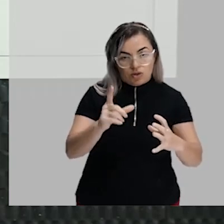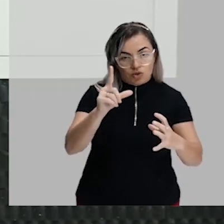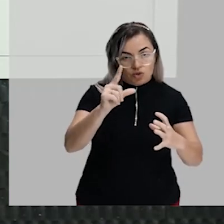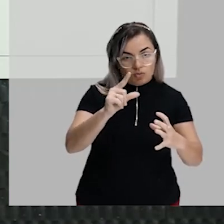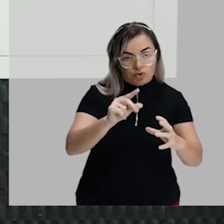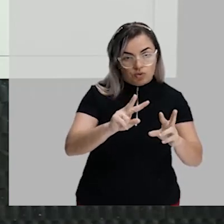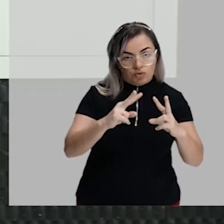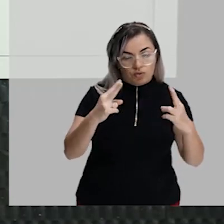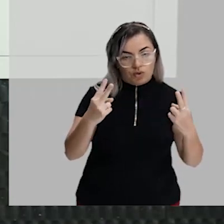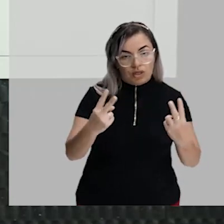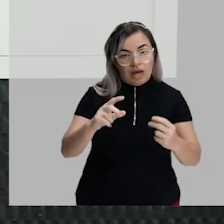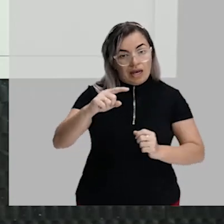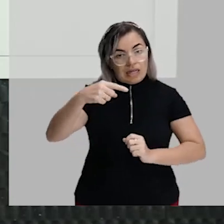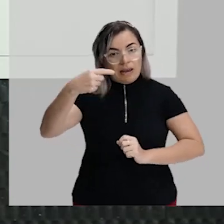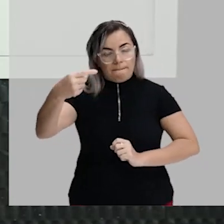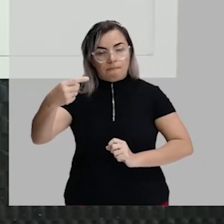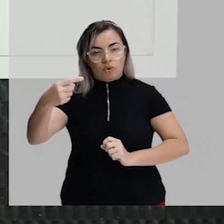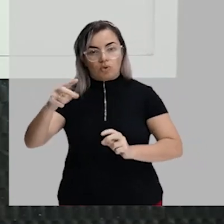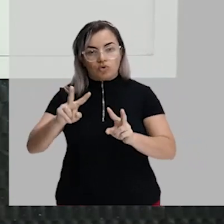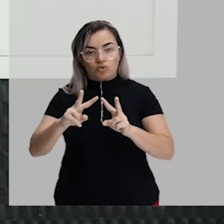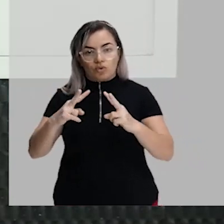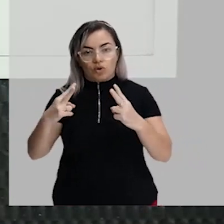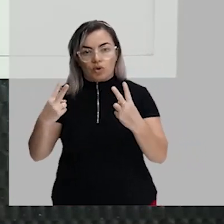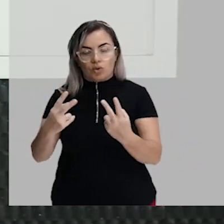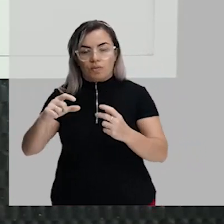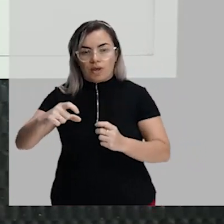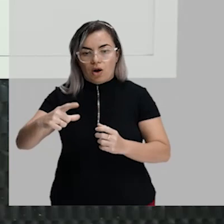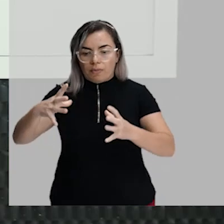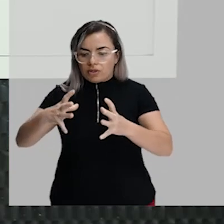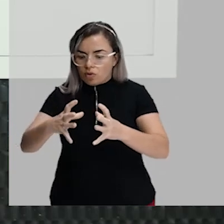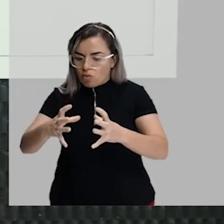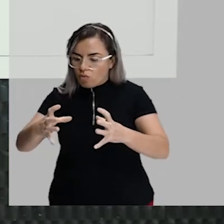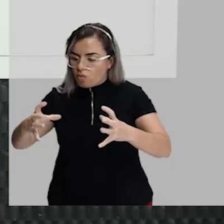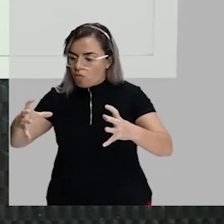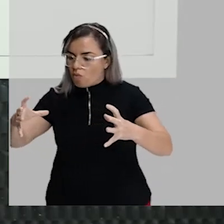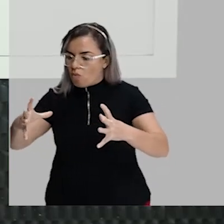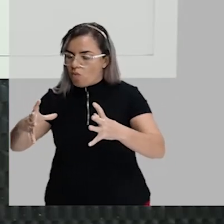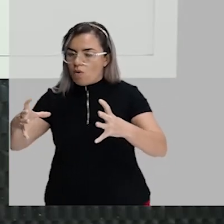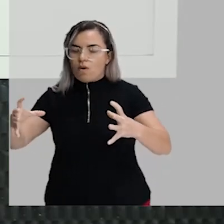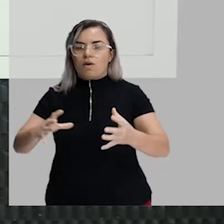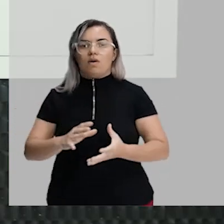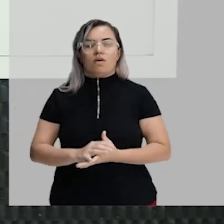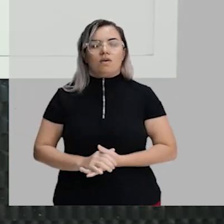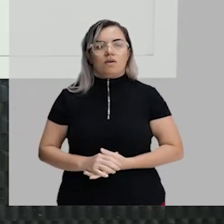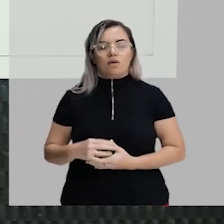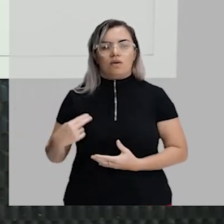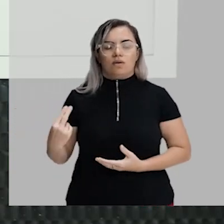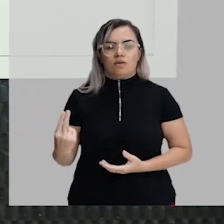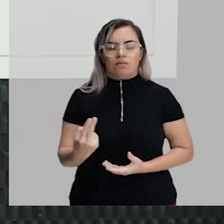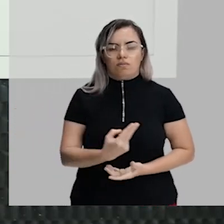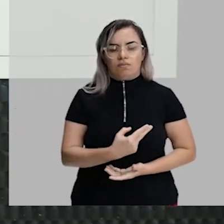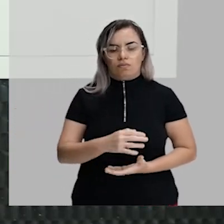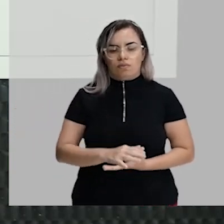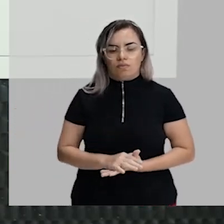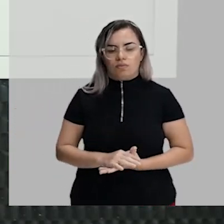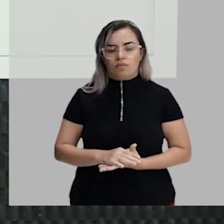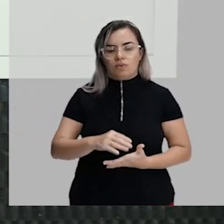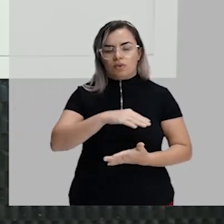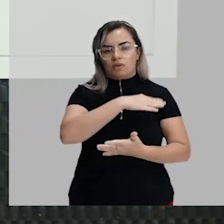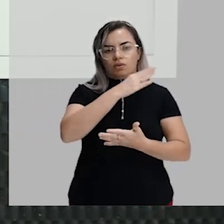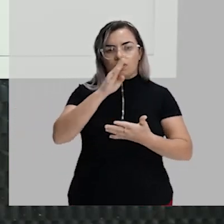para depois ter um aumento no volume. E nós vimos isso, né? Nós estamos vendo isso lá na letra